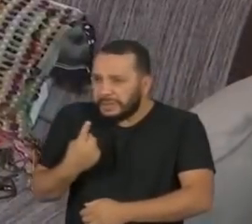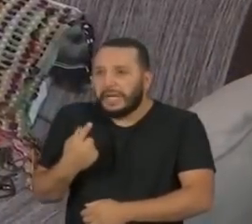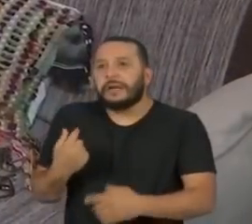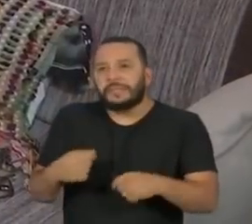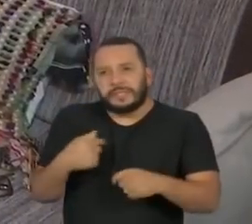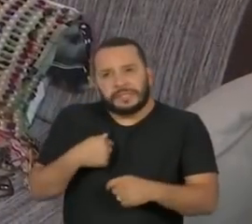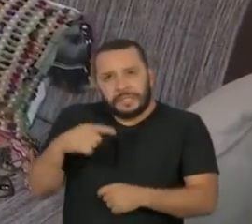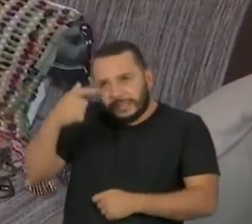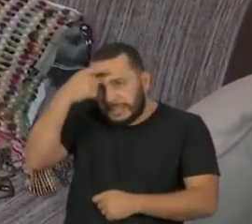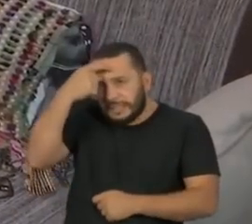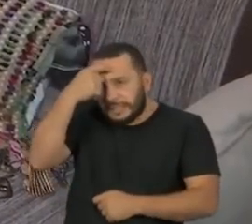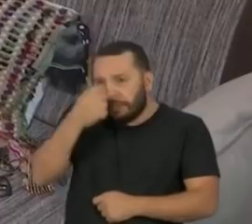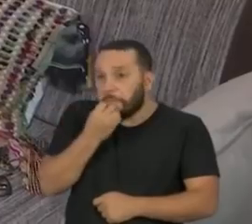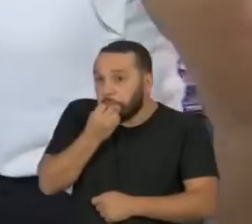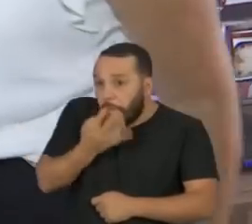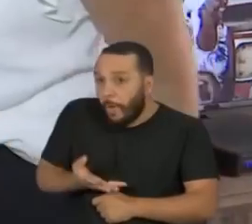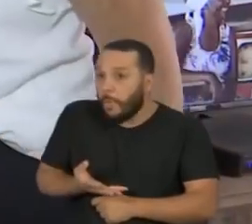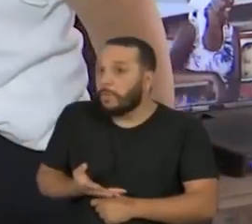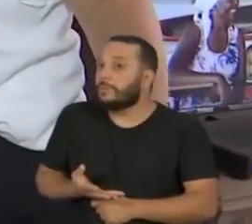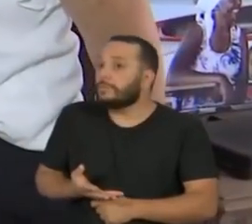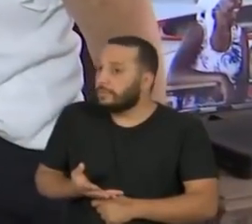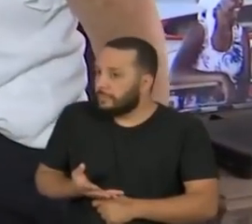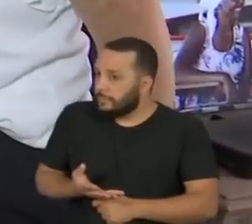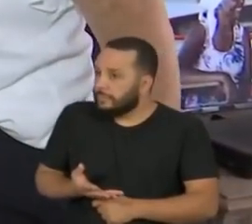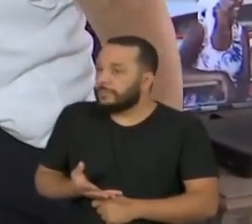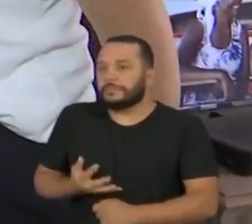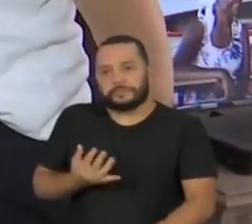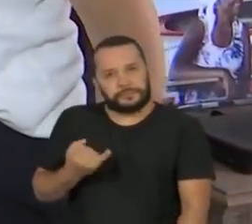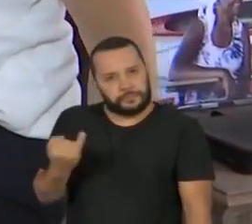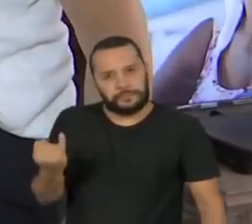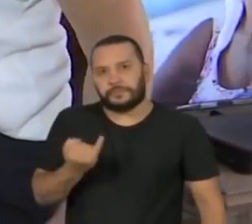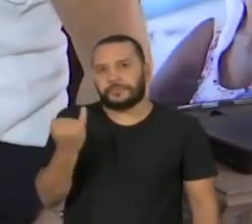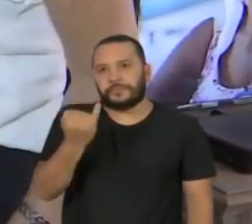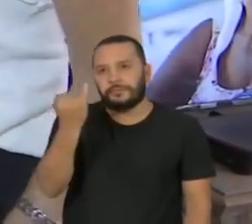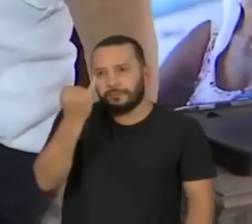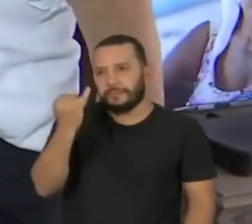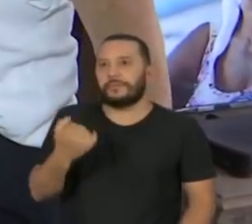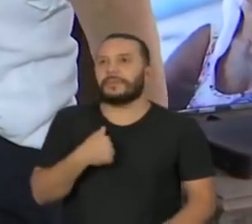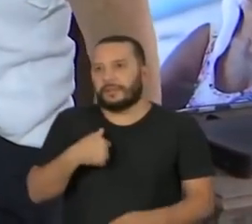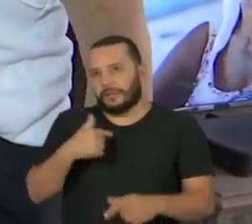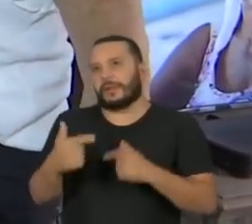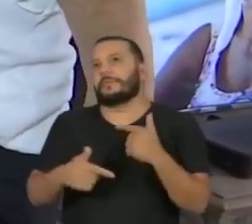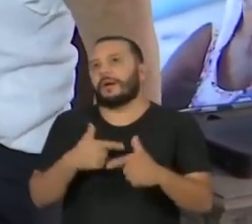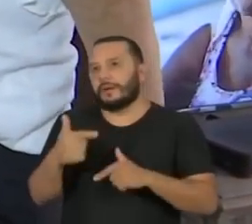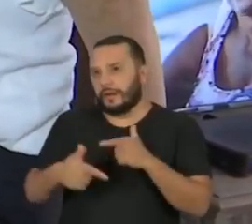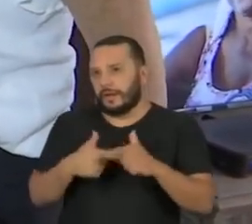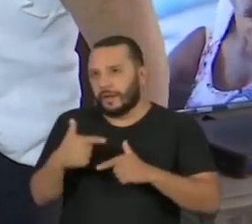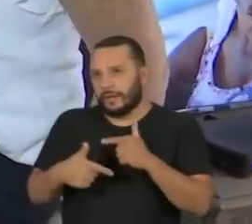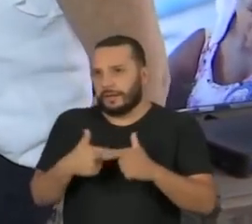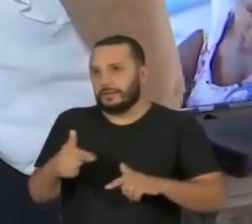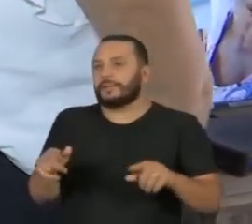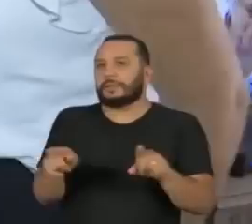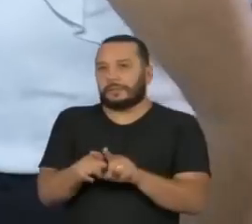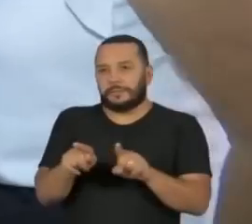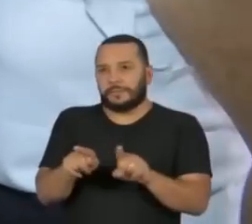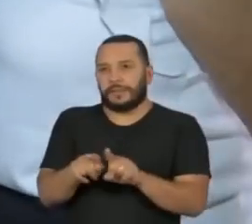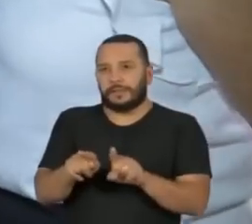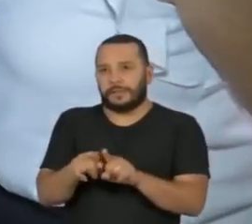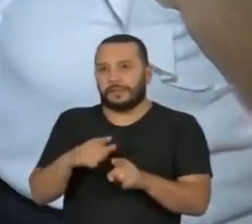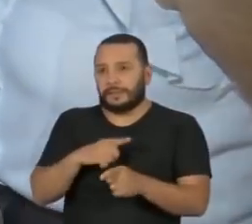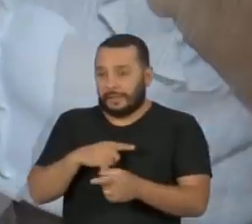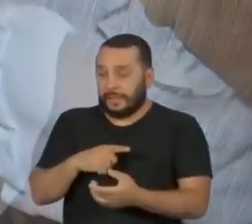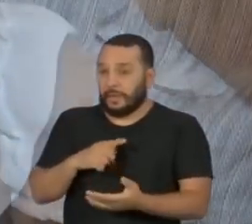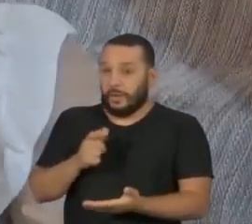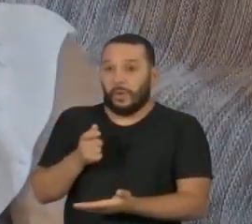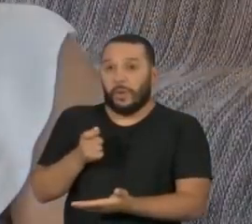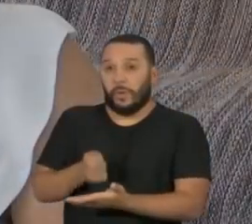vazio. Então, o que é importante? Você se ocupar, ter obrigações.